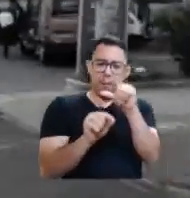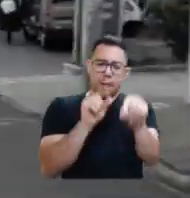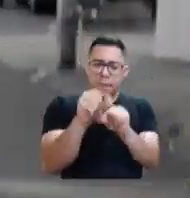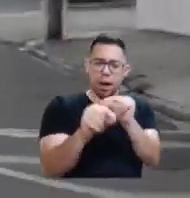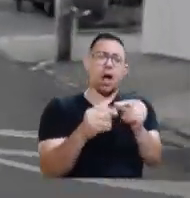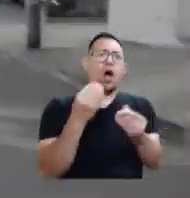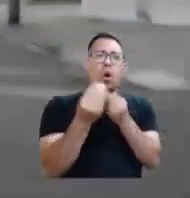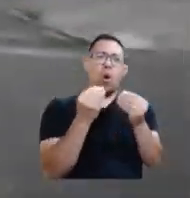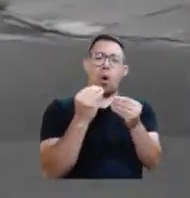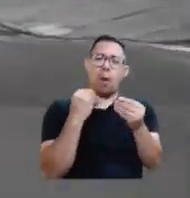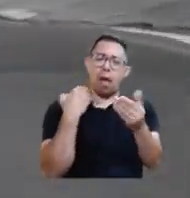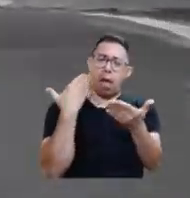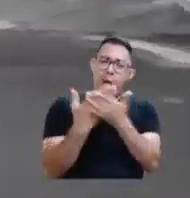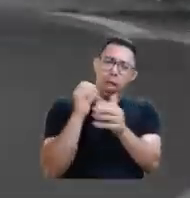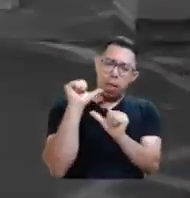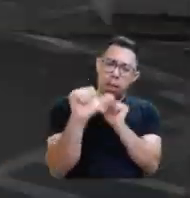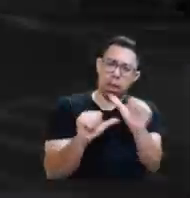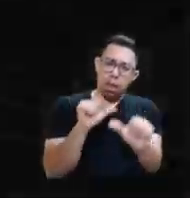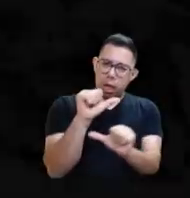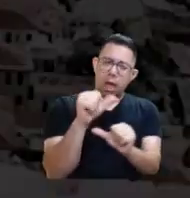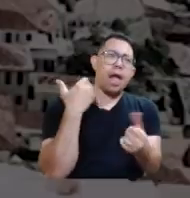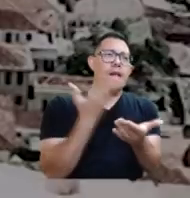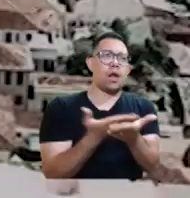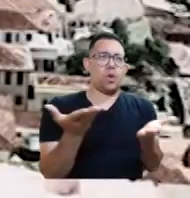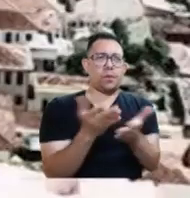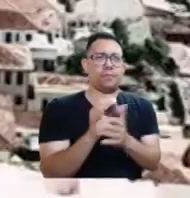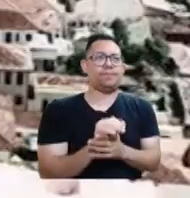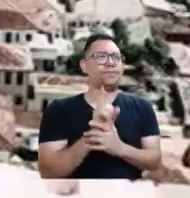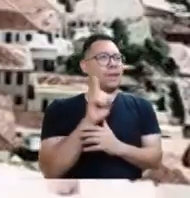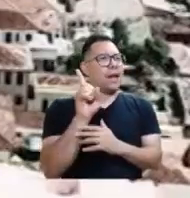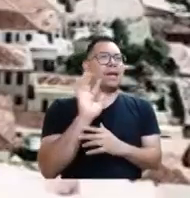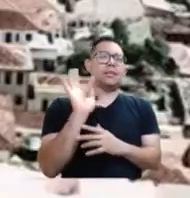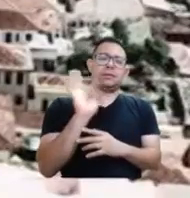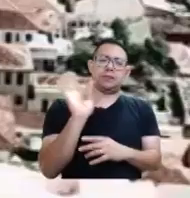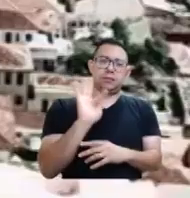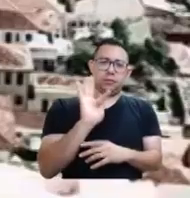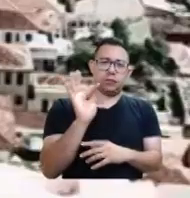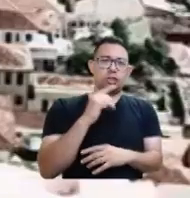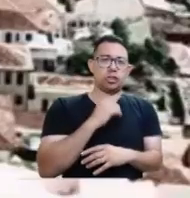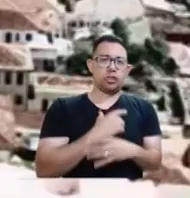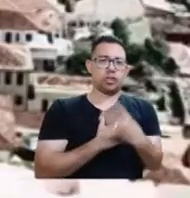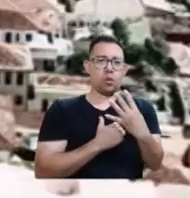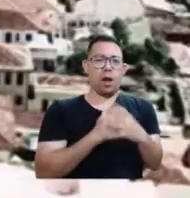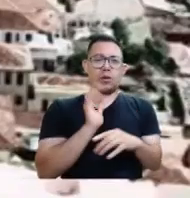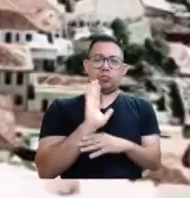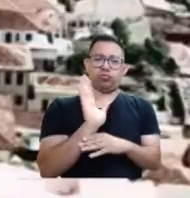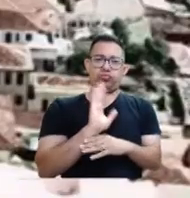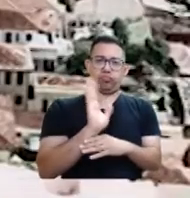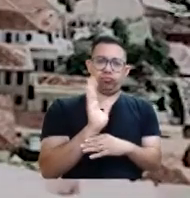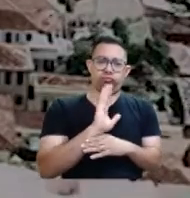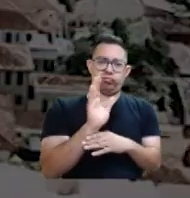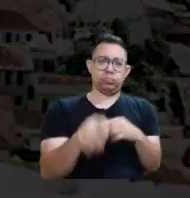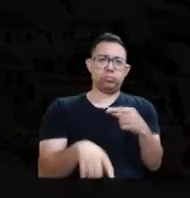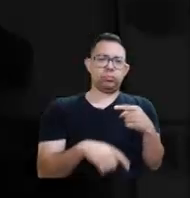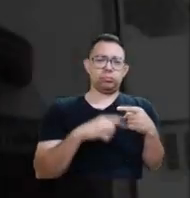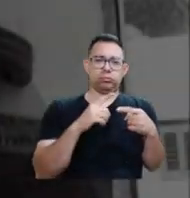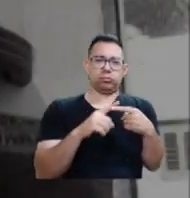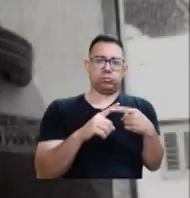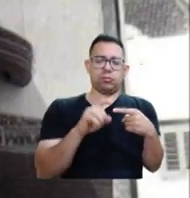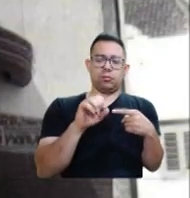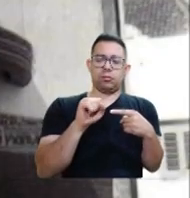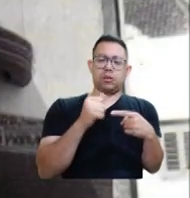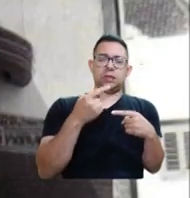e como isso mudou de lá para cá. Em Franca haviam 4 cinemas. O maior deles, o